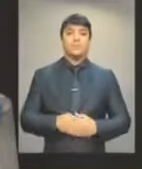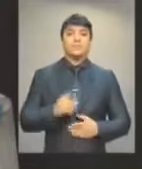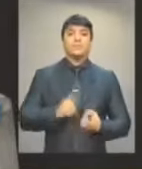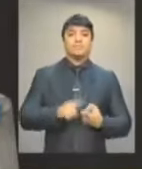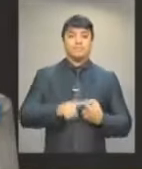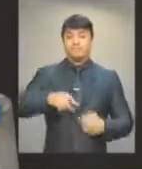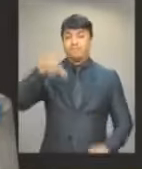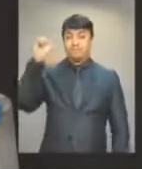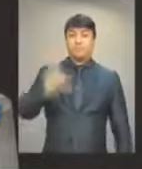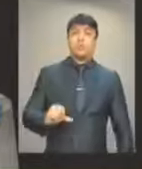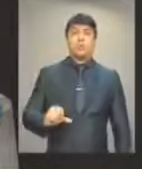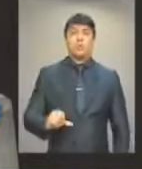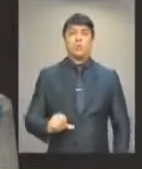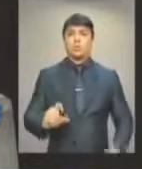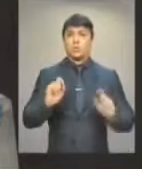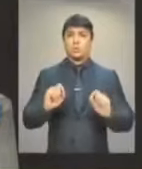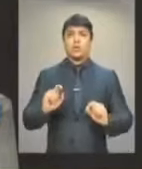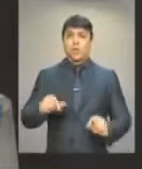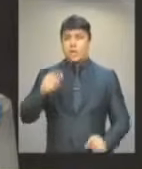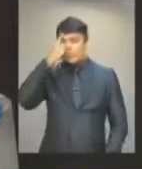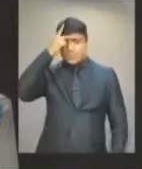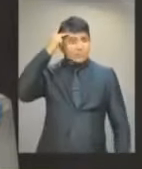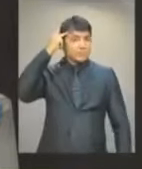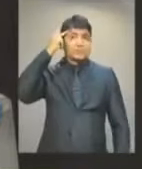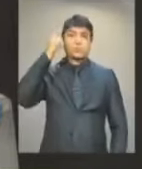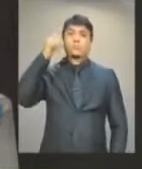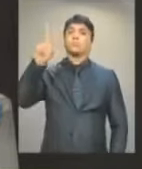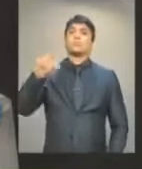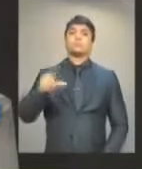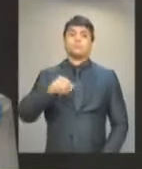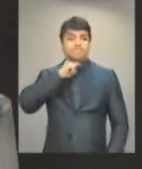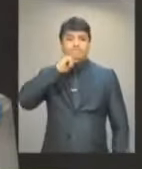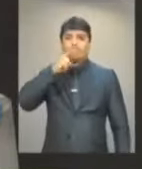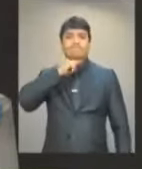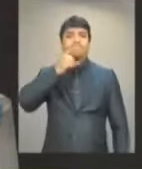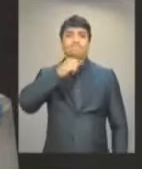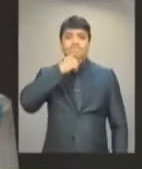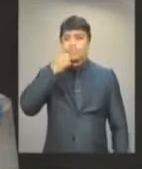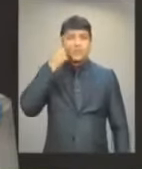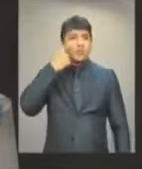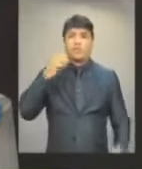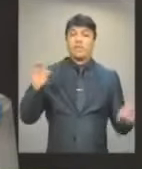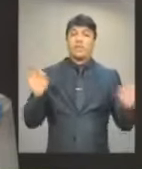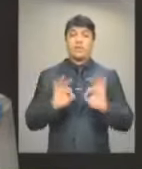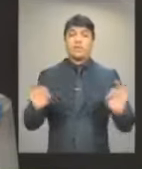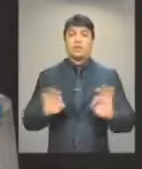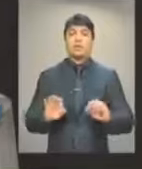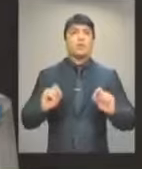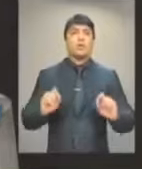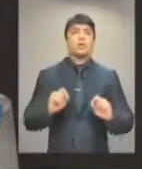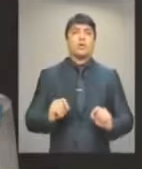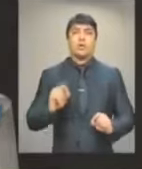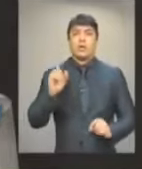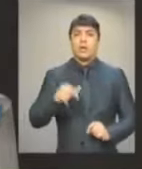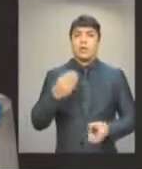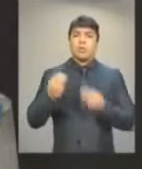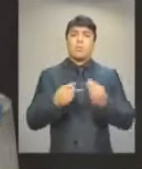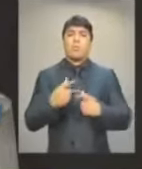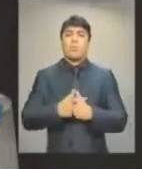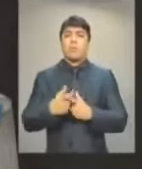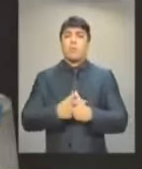ainda agravadas por gestores que foram incapazes de ver o tamanho da